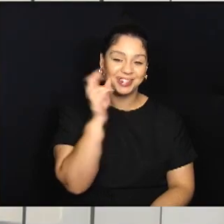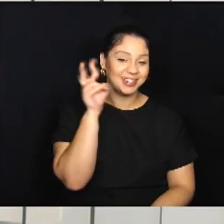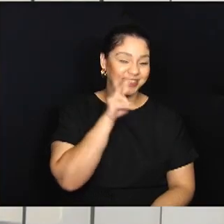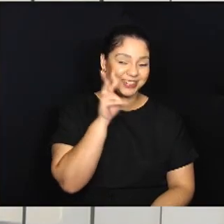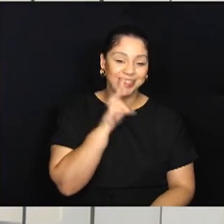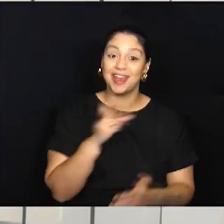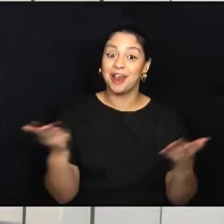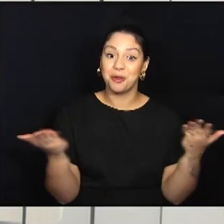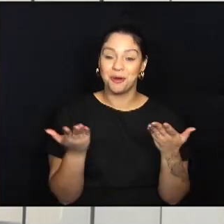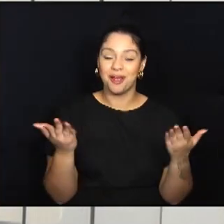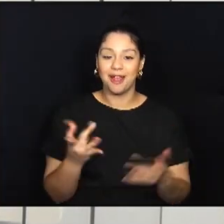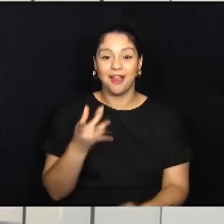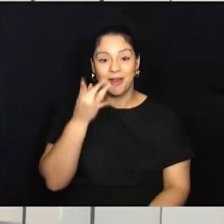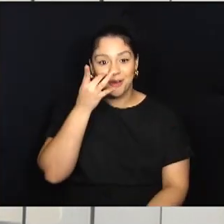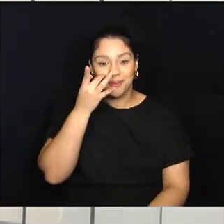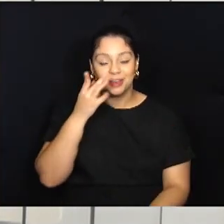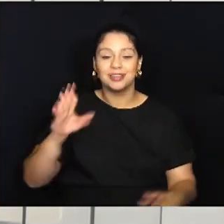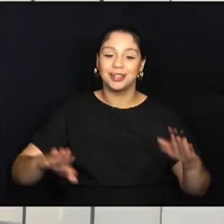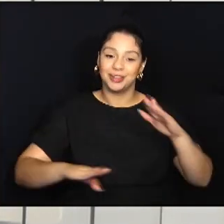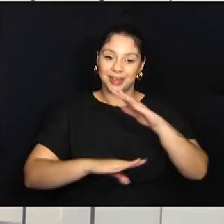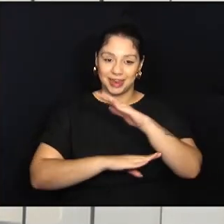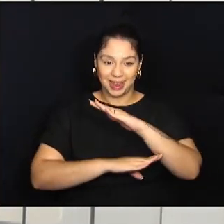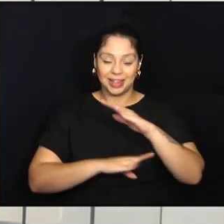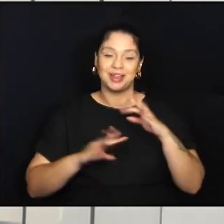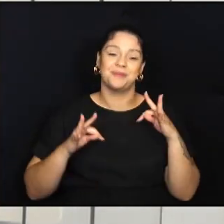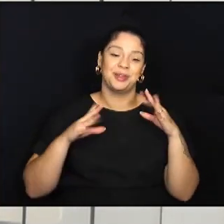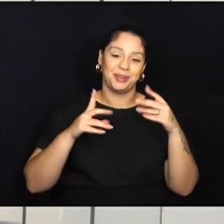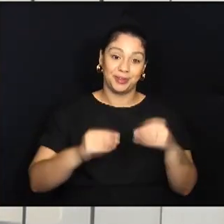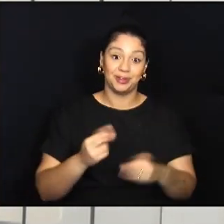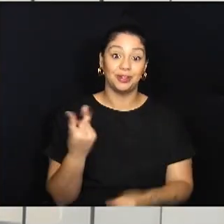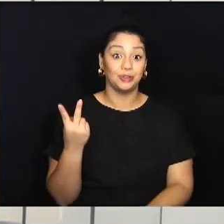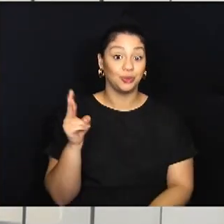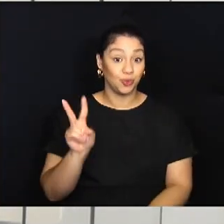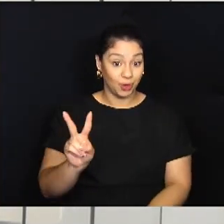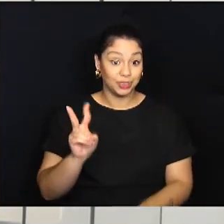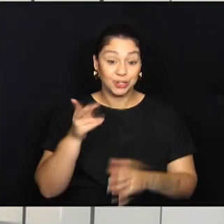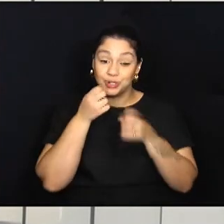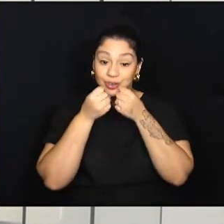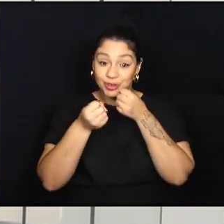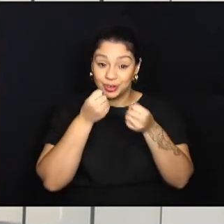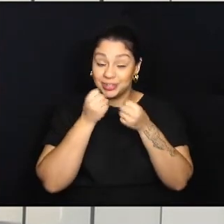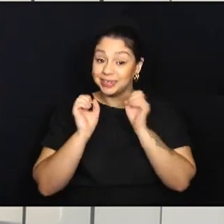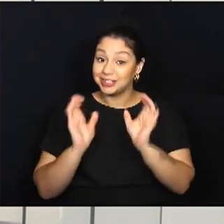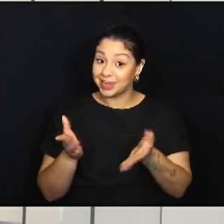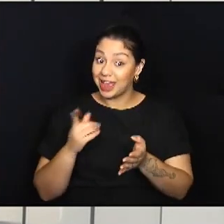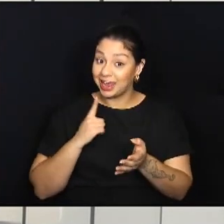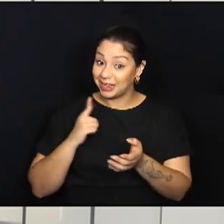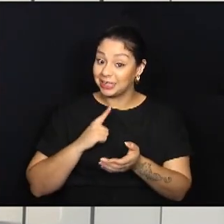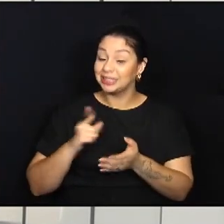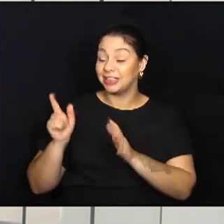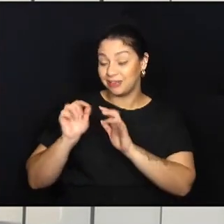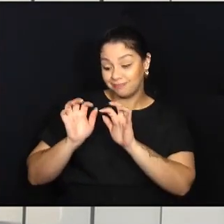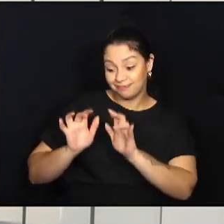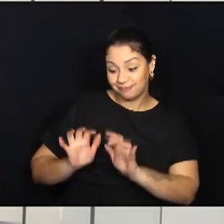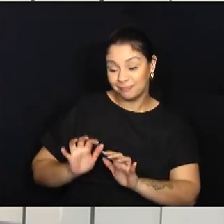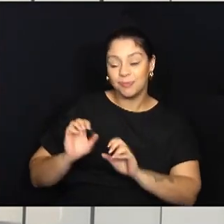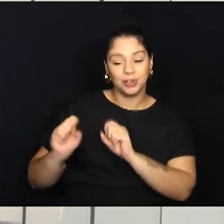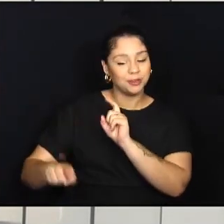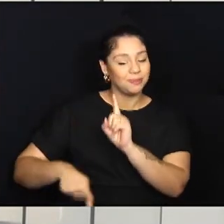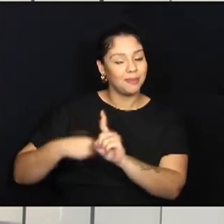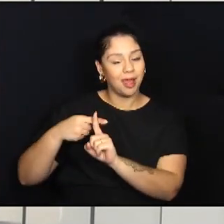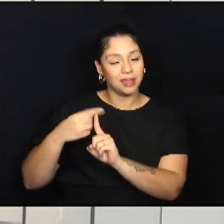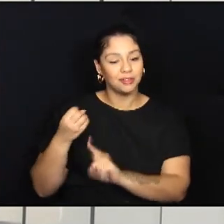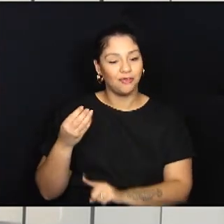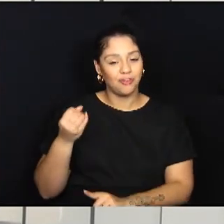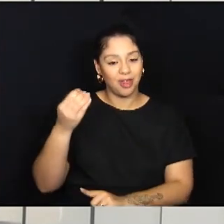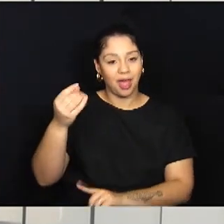ao vivo aqui no nosso Câmara Total. 2 jornalistas, né? Já tem a escrita ali. Por que não aliar isso com as viagens, com